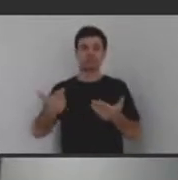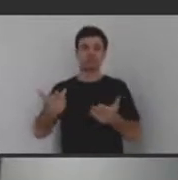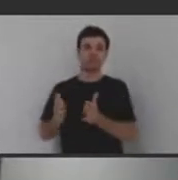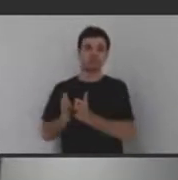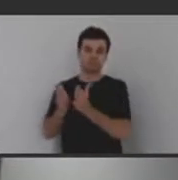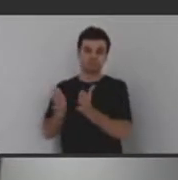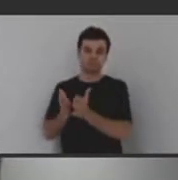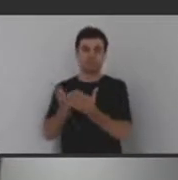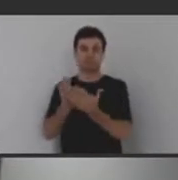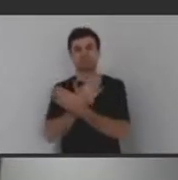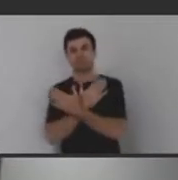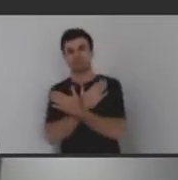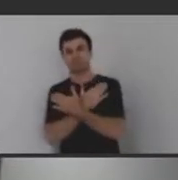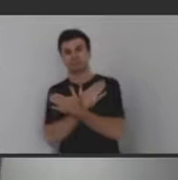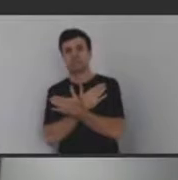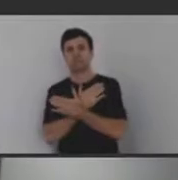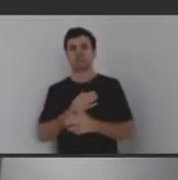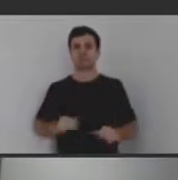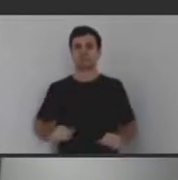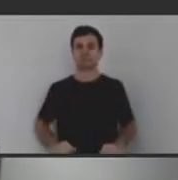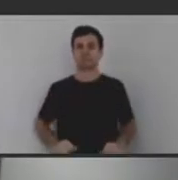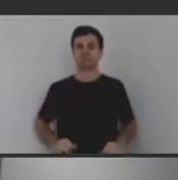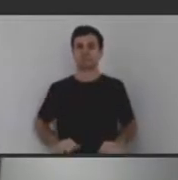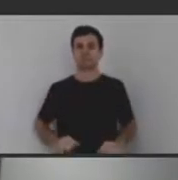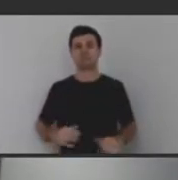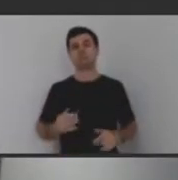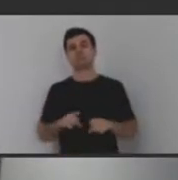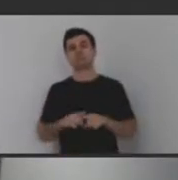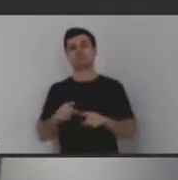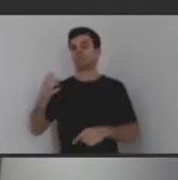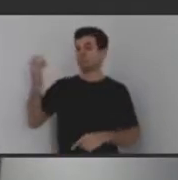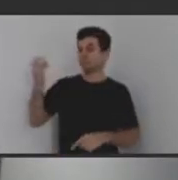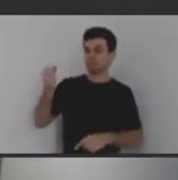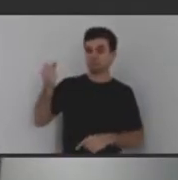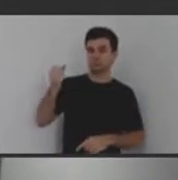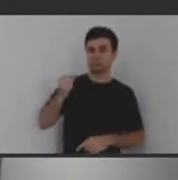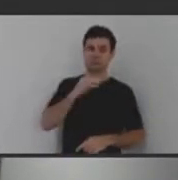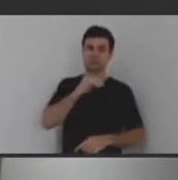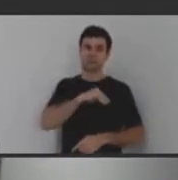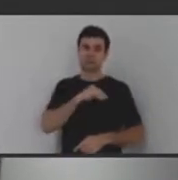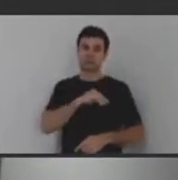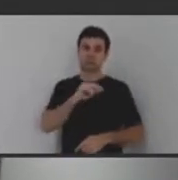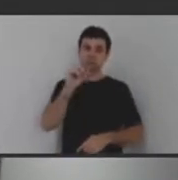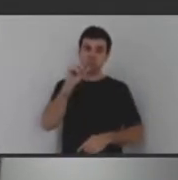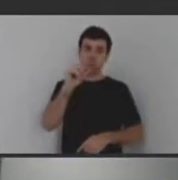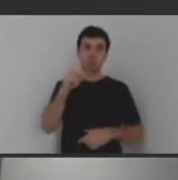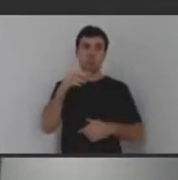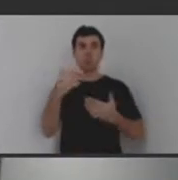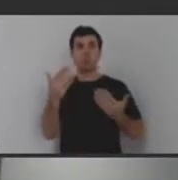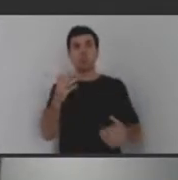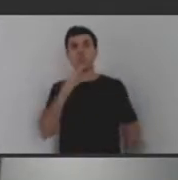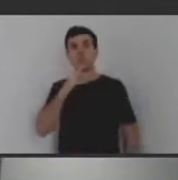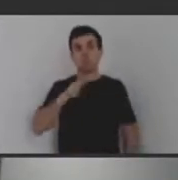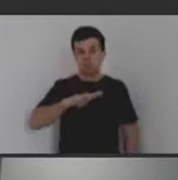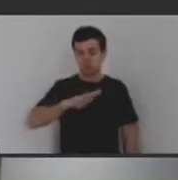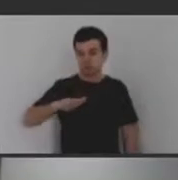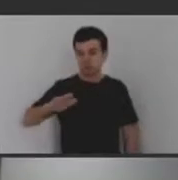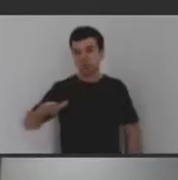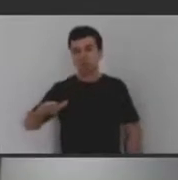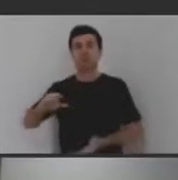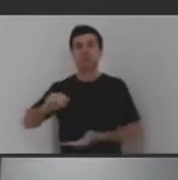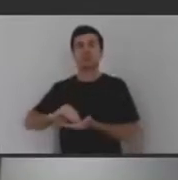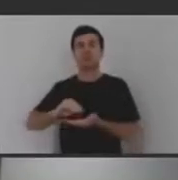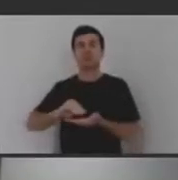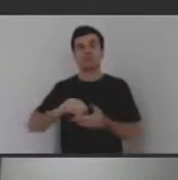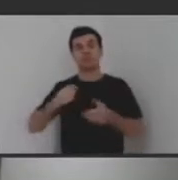desemprego, subemprego, aposentados de baixa renda e crianças de famílias necessitadas, tanto do município de Sumaré como das cidades